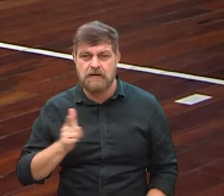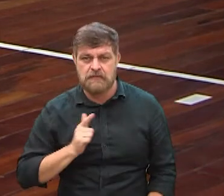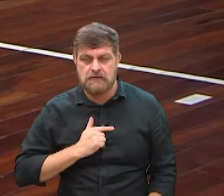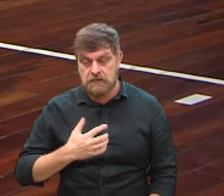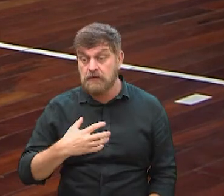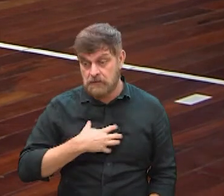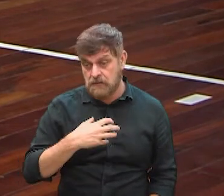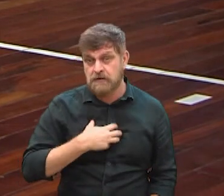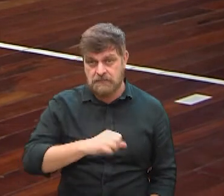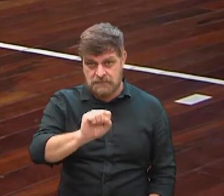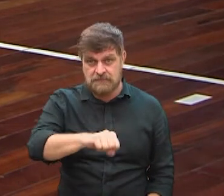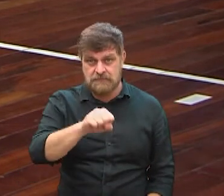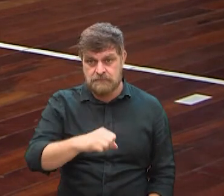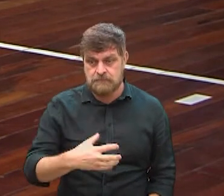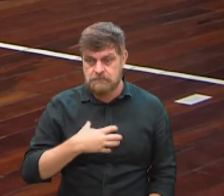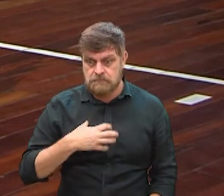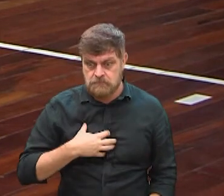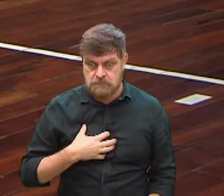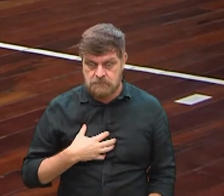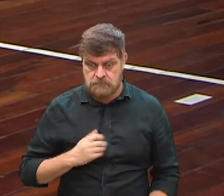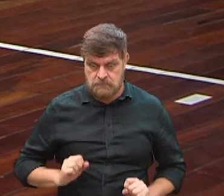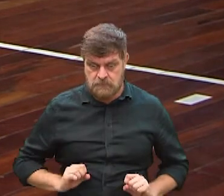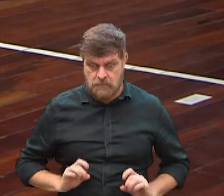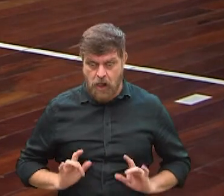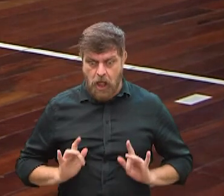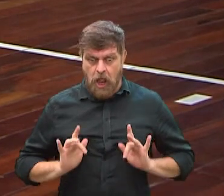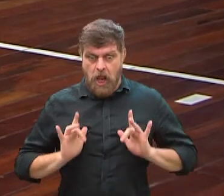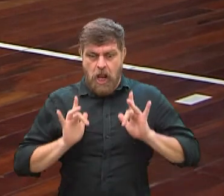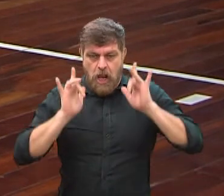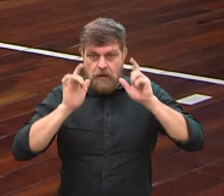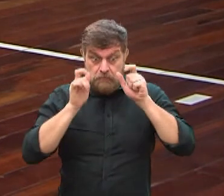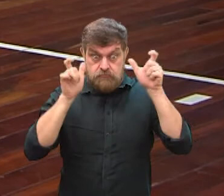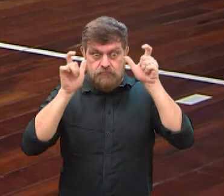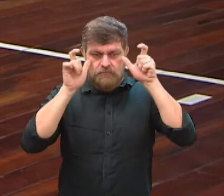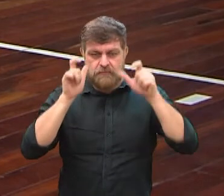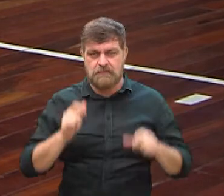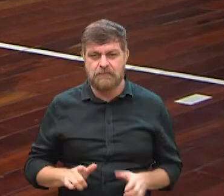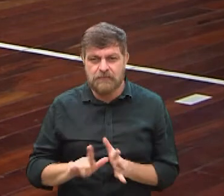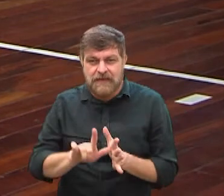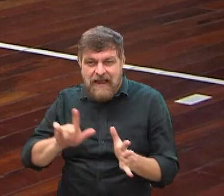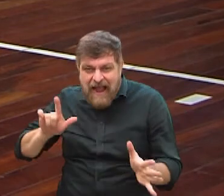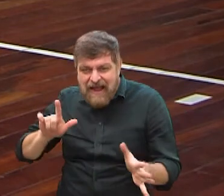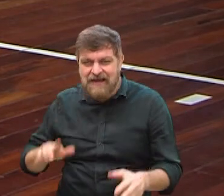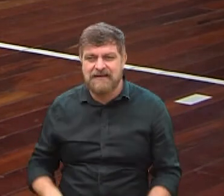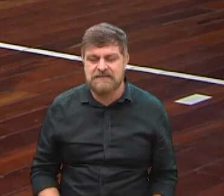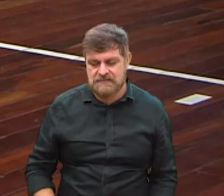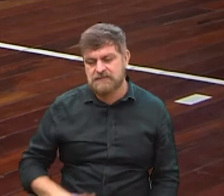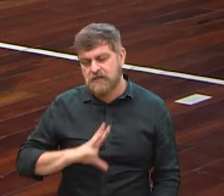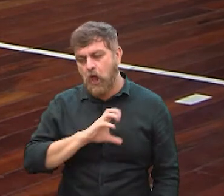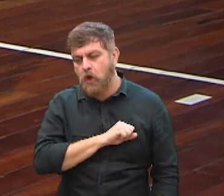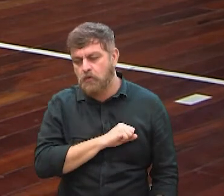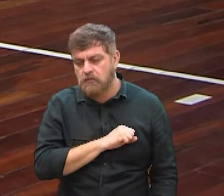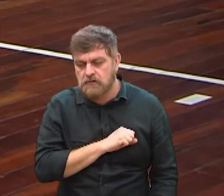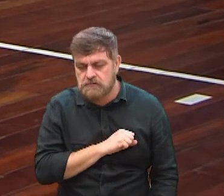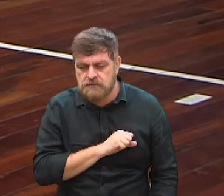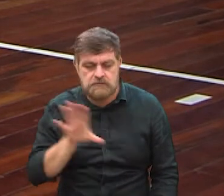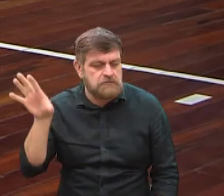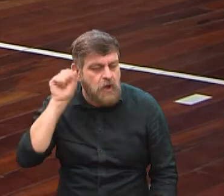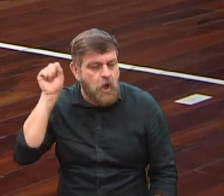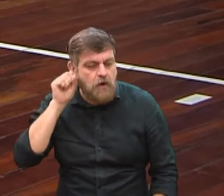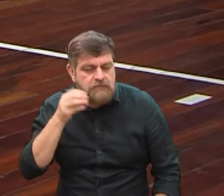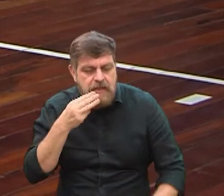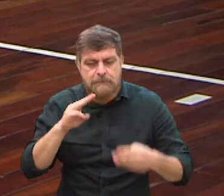que me fazem ativar, né? Então... Eu gosto também, antes de jogo, de colocar uma música.